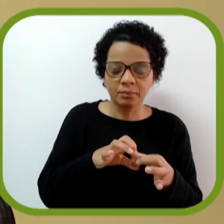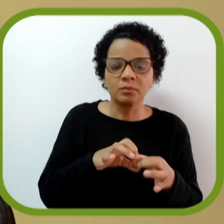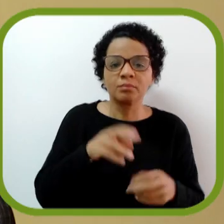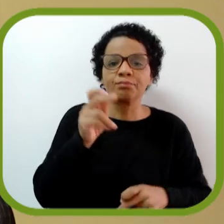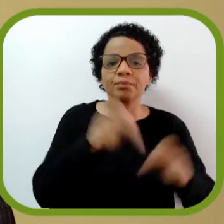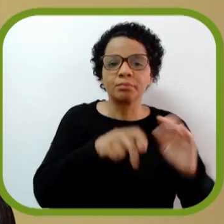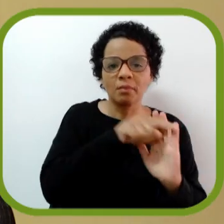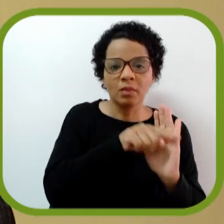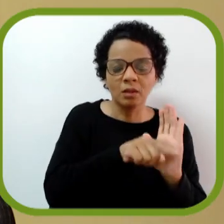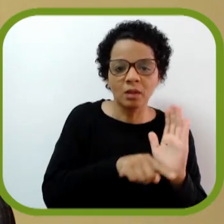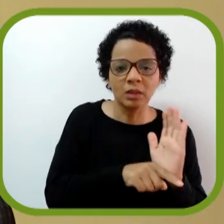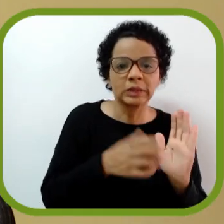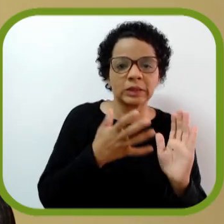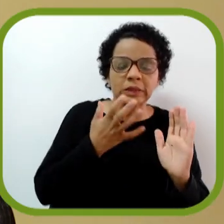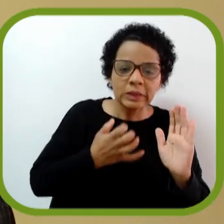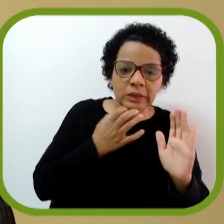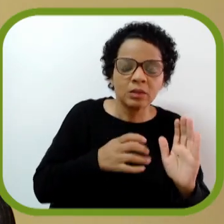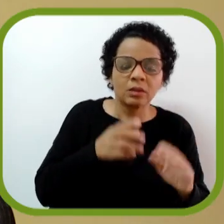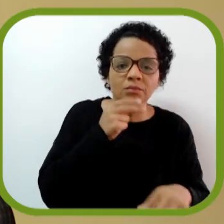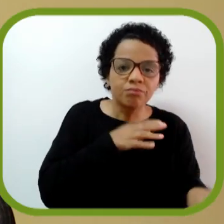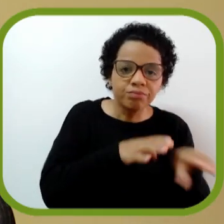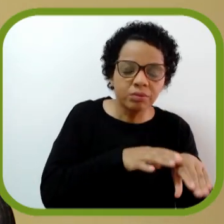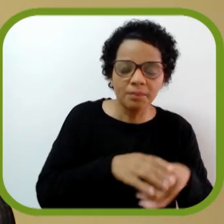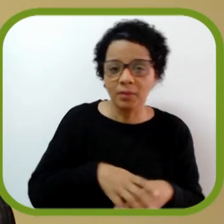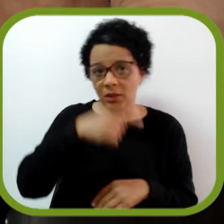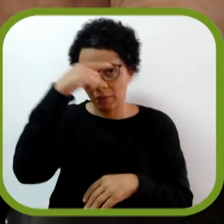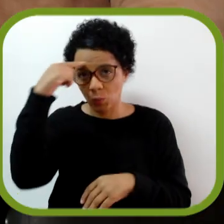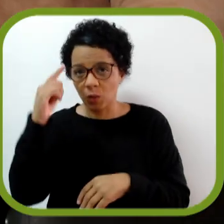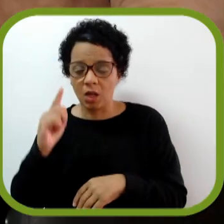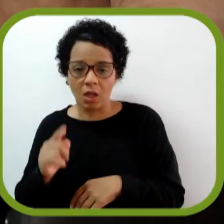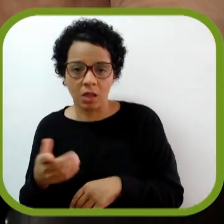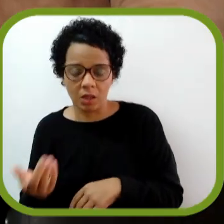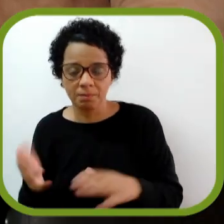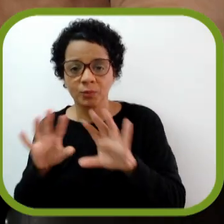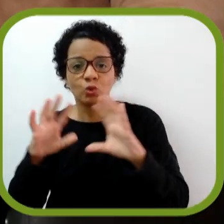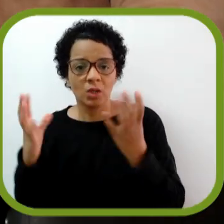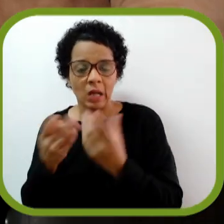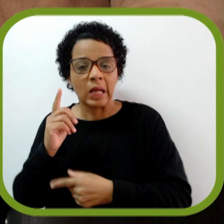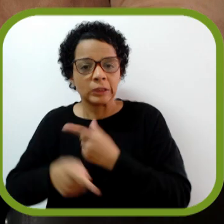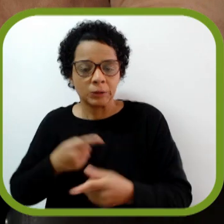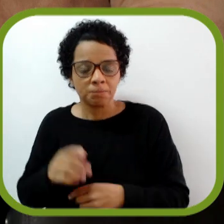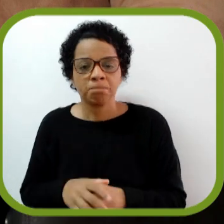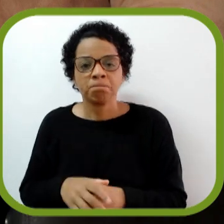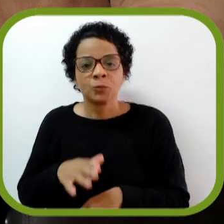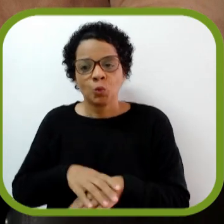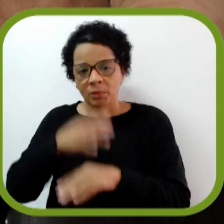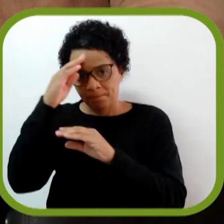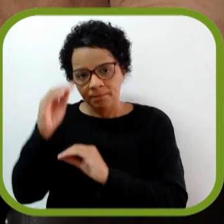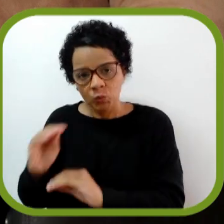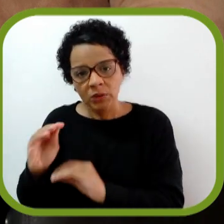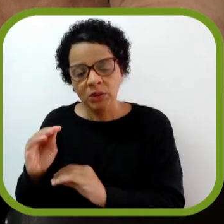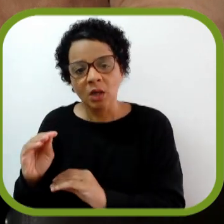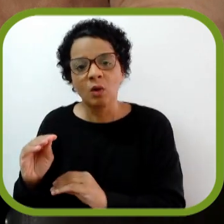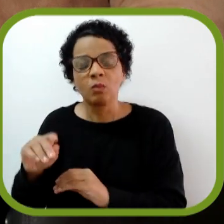que diz respeito à implementação de medidas para a prevenção sísmica? Uma das dificuldades, do ponto de vista geral, tem que ver com o grau